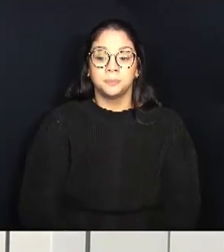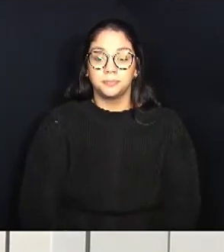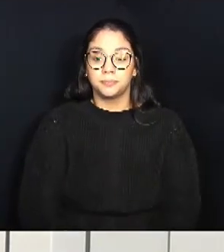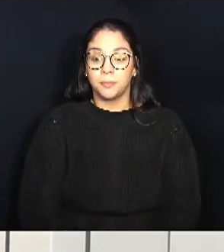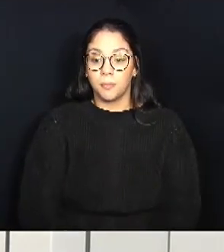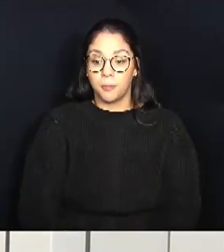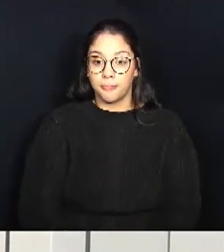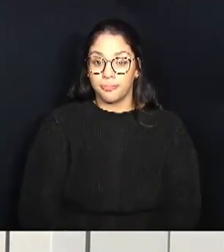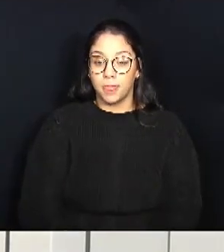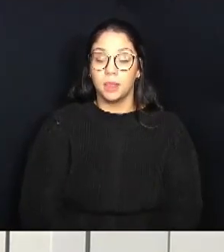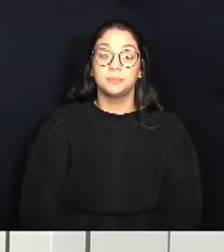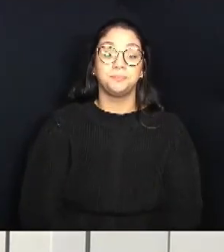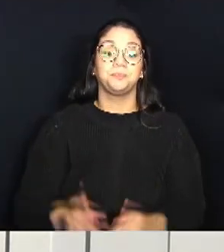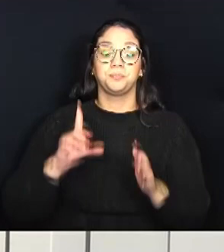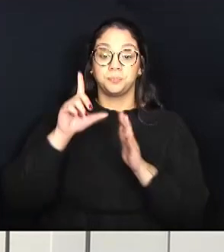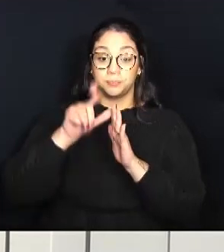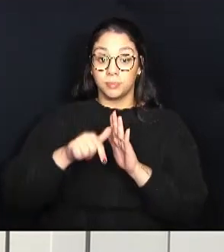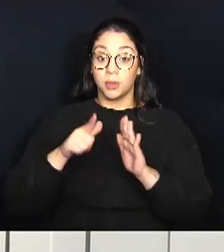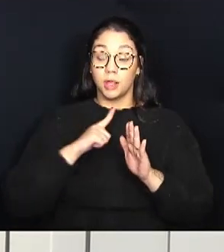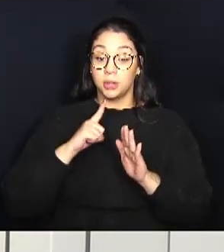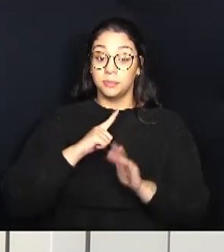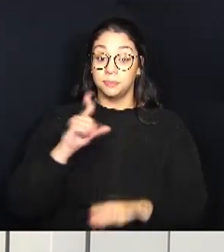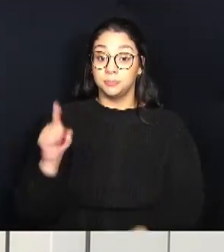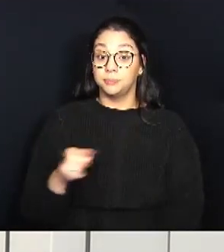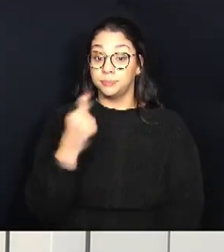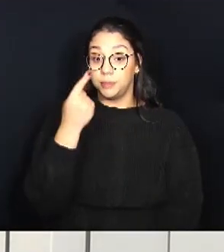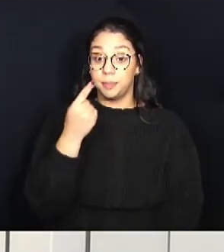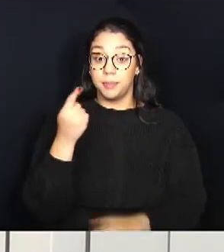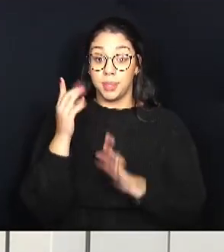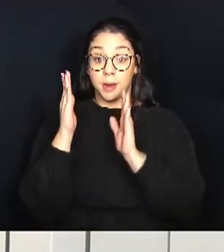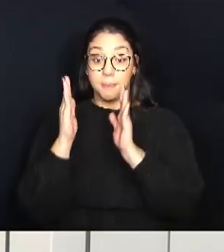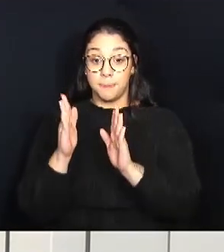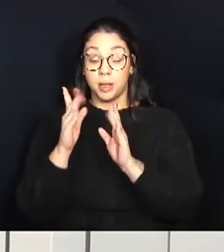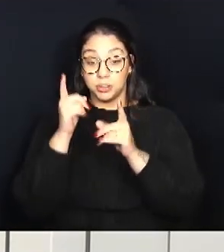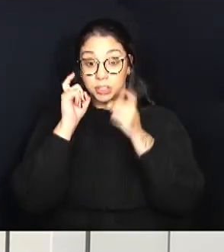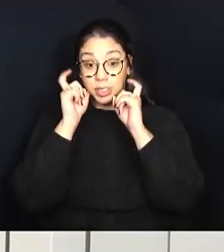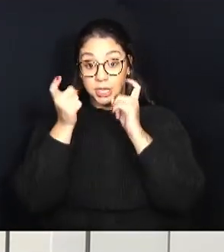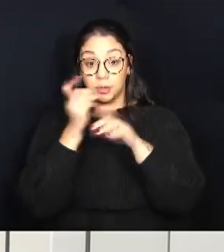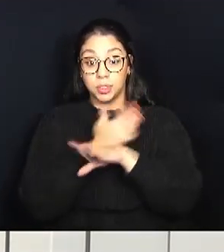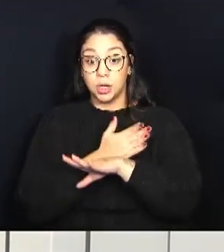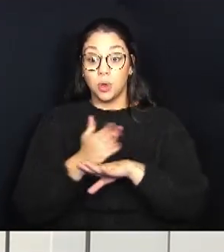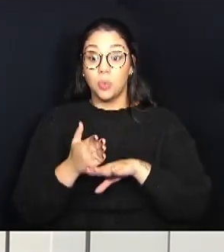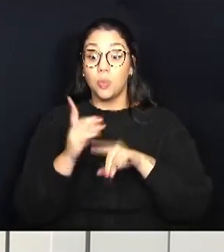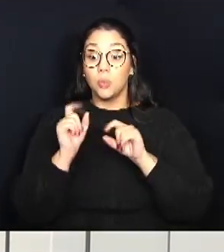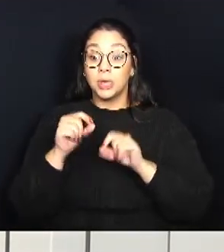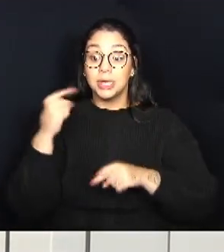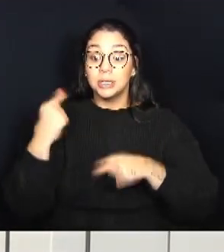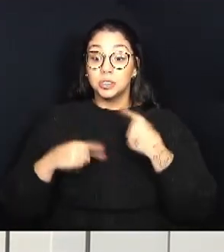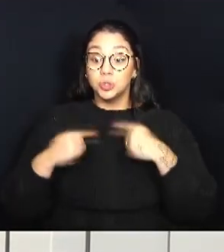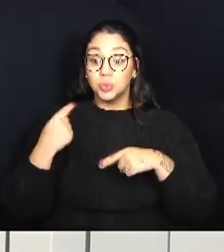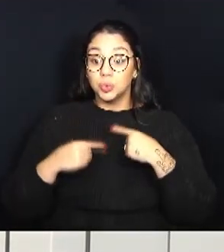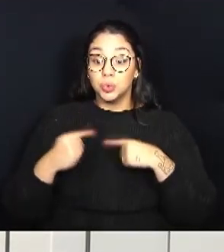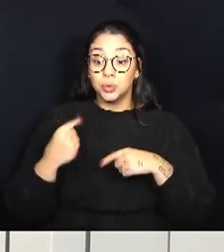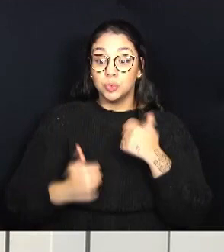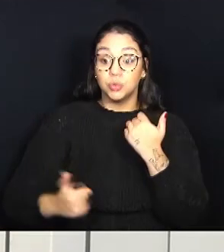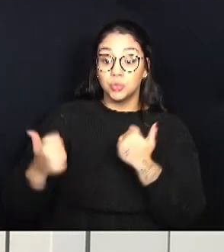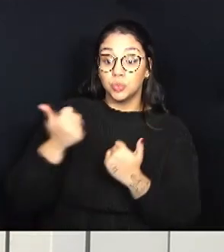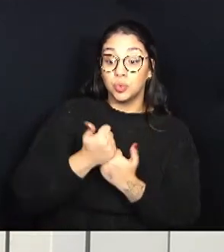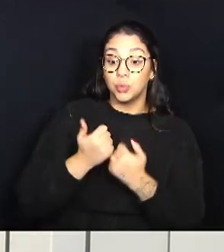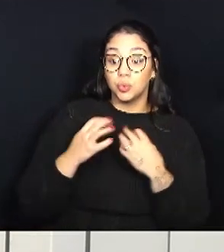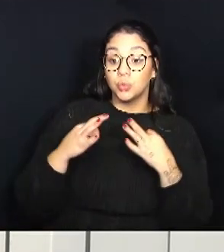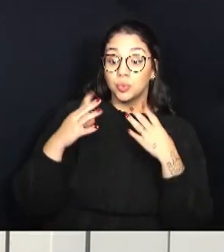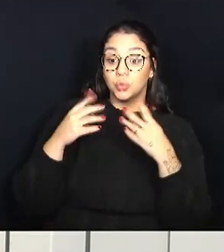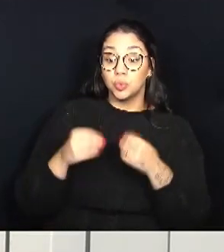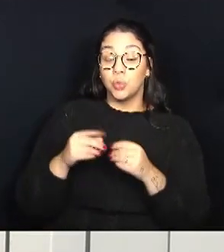E logo após, aconteceu a primeira parte da reunião ordinária, que discutiu o substitutivo total